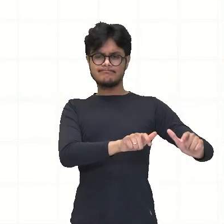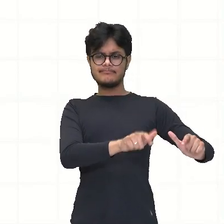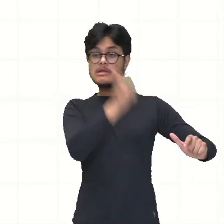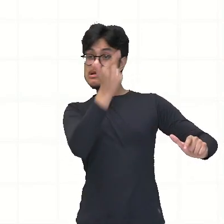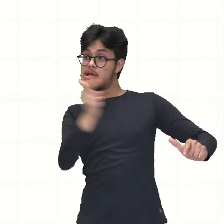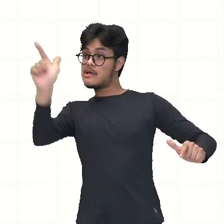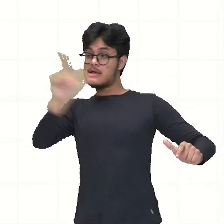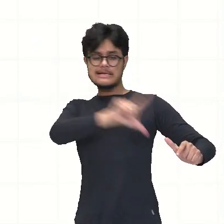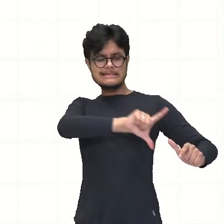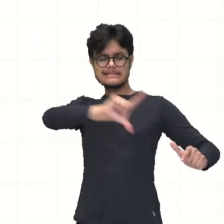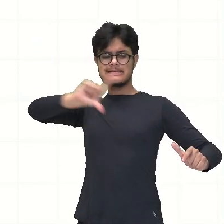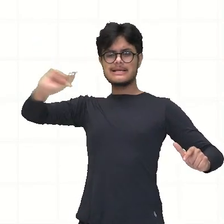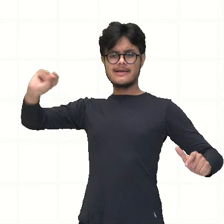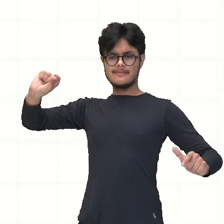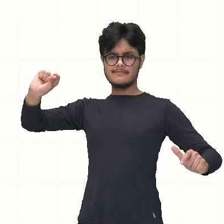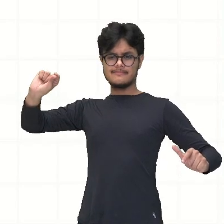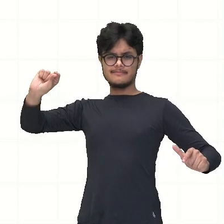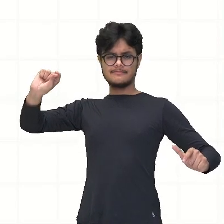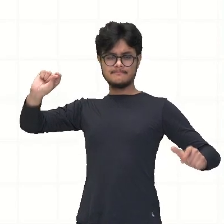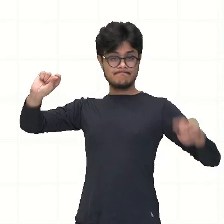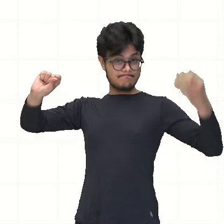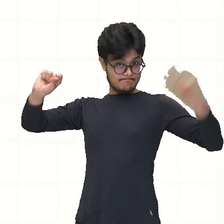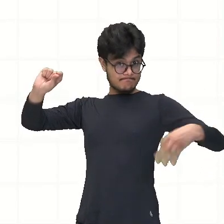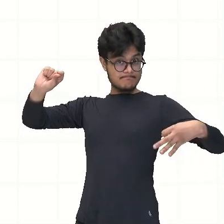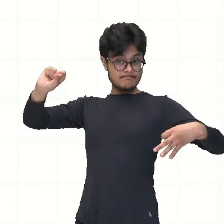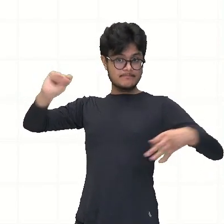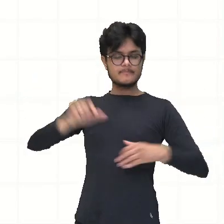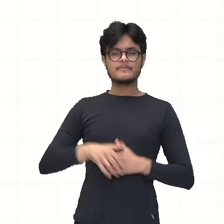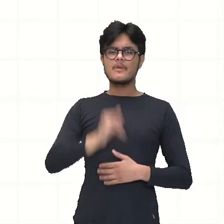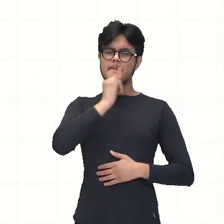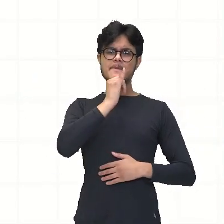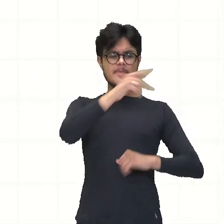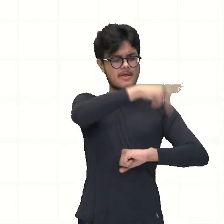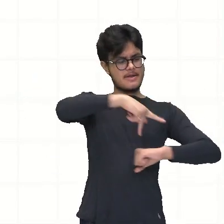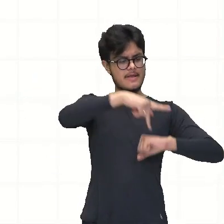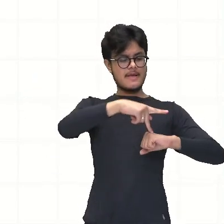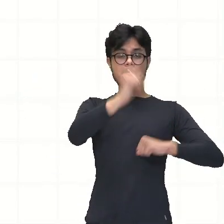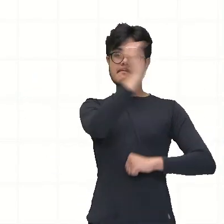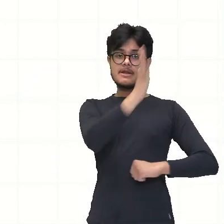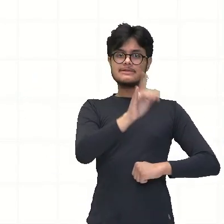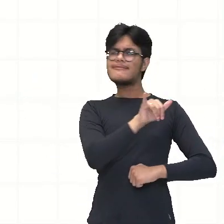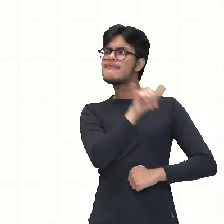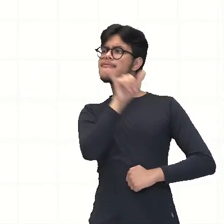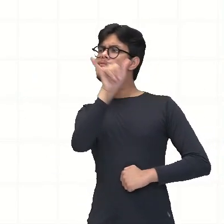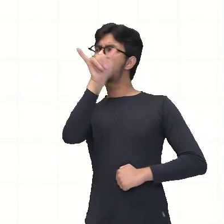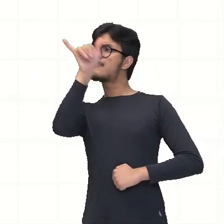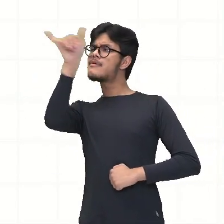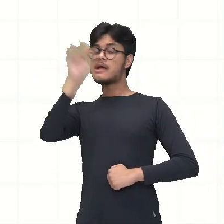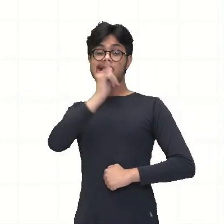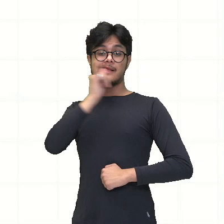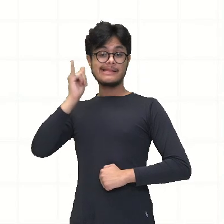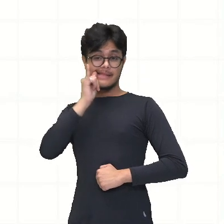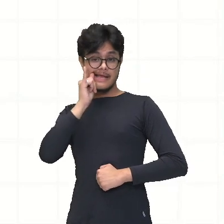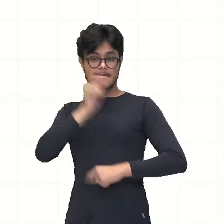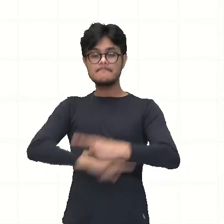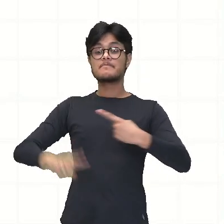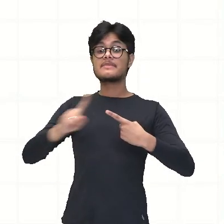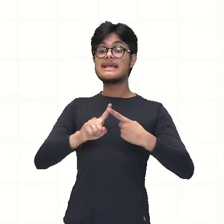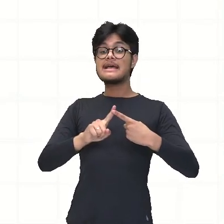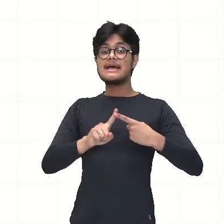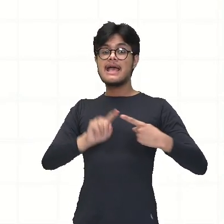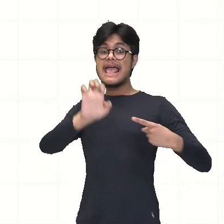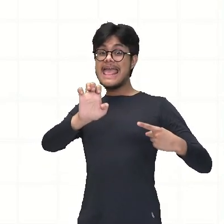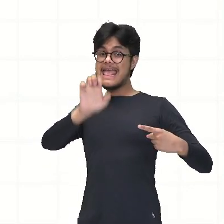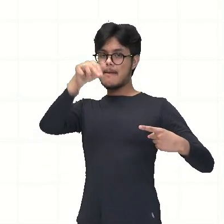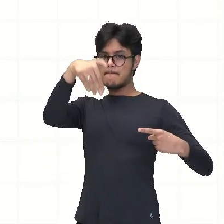se eu saio do Brasil, estou indo ali para a Itália, então eu estou emigrando. Quando eu